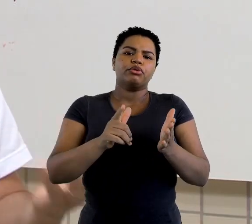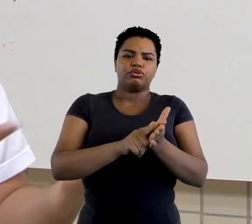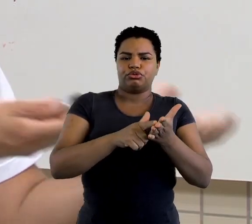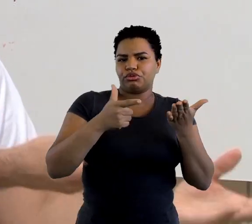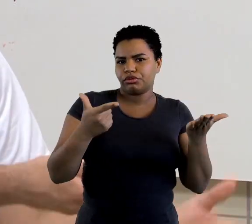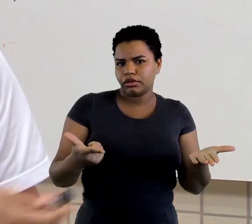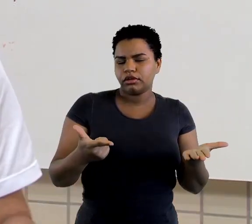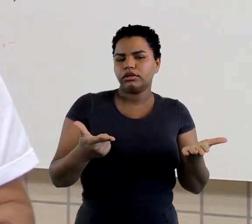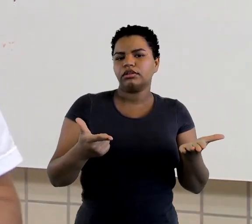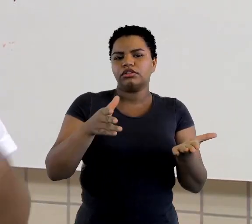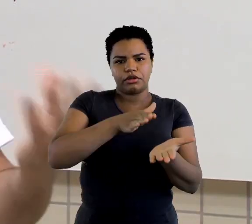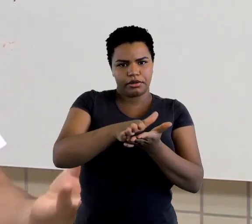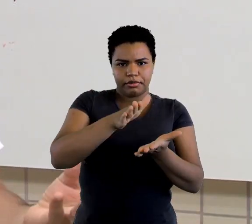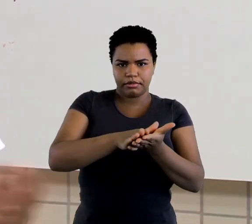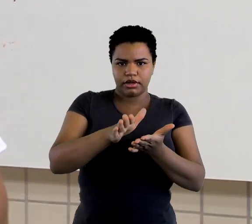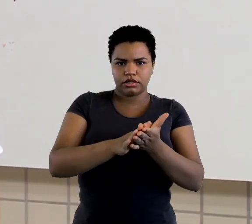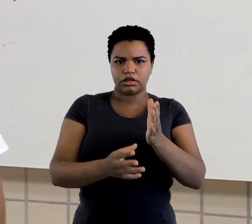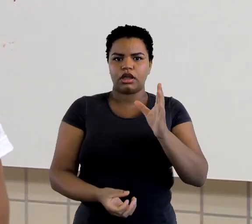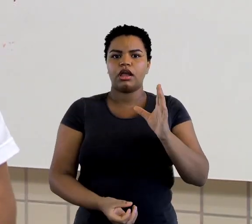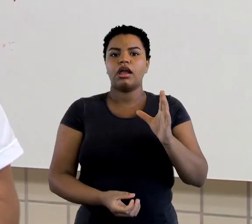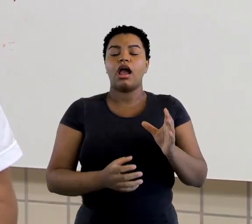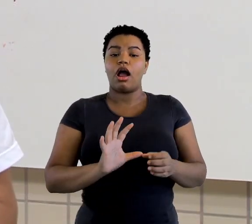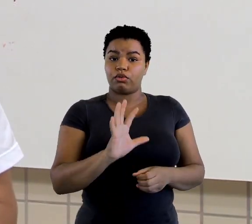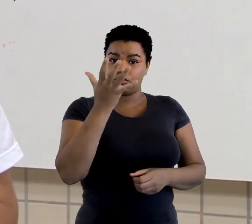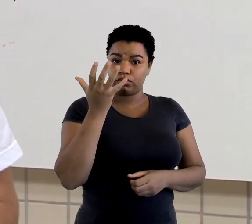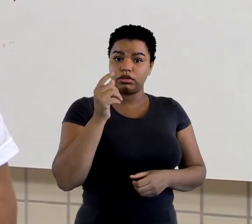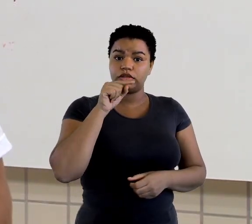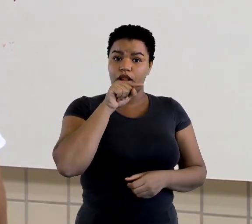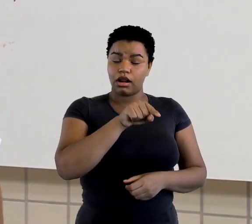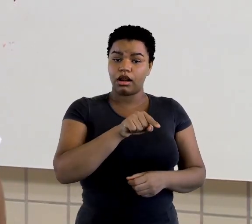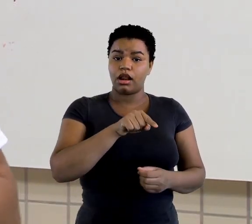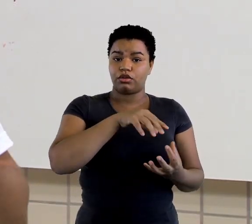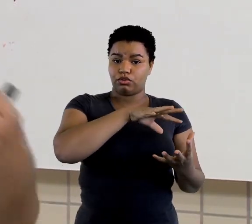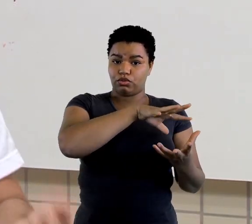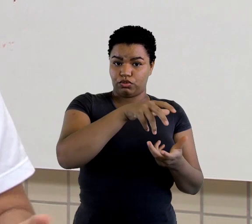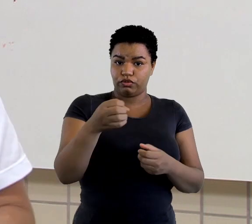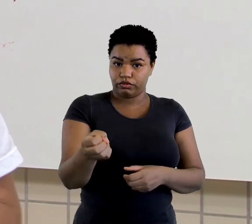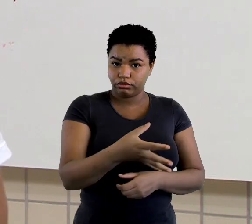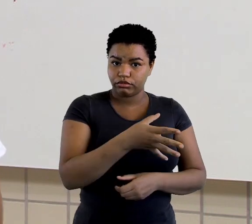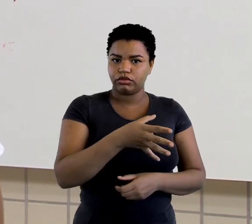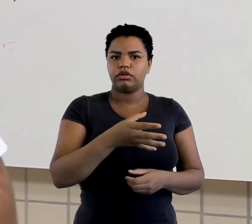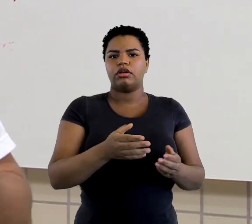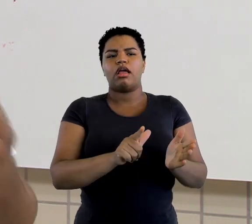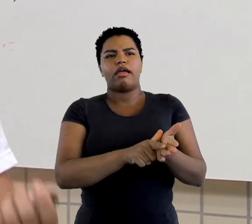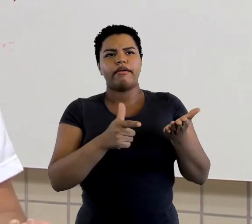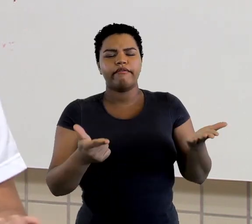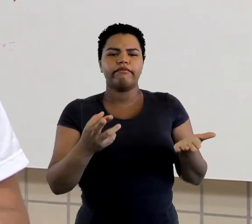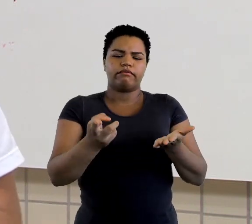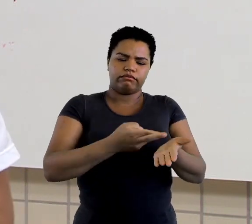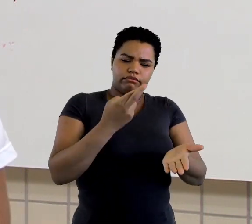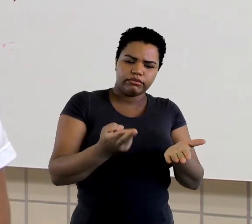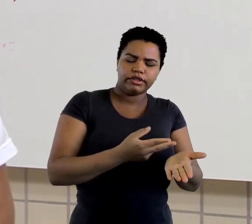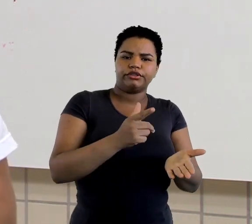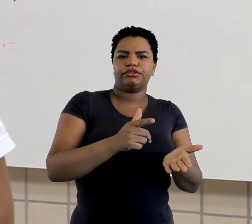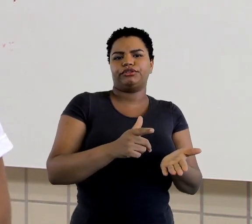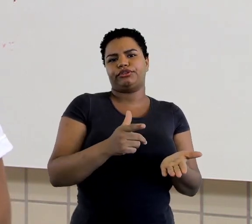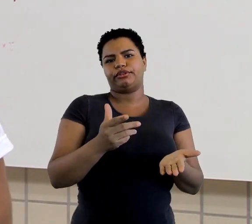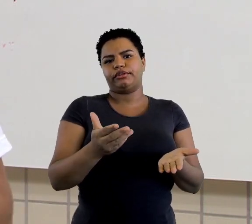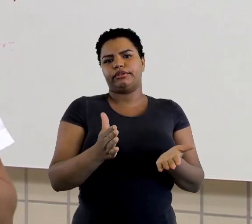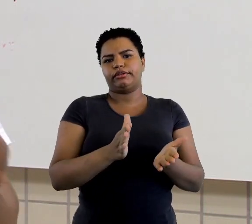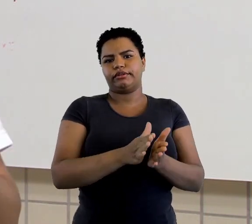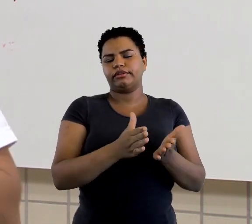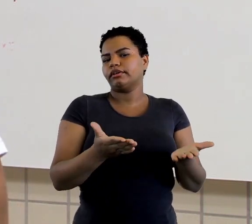impressa que acontecesse no Novo Mundo. Tudo que fosse produzido de notícia, revistas, jornal, folhetim, seria